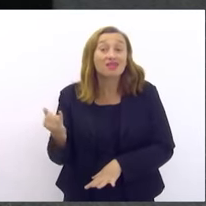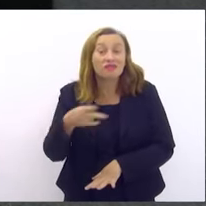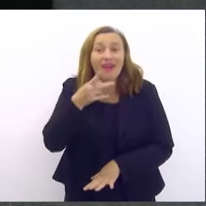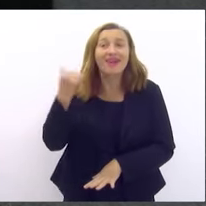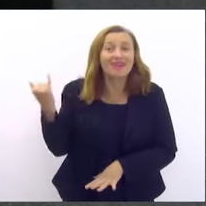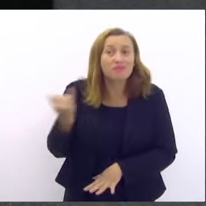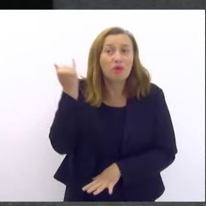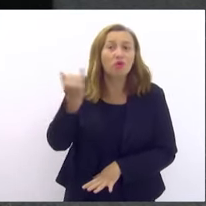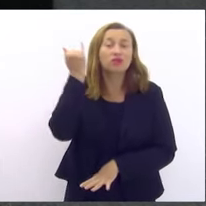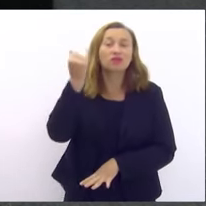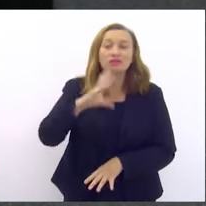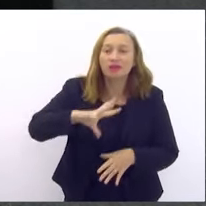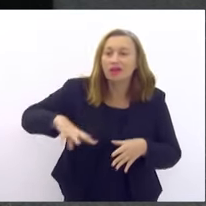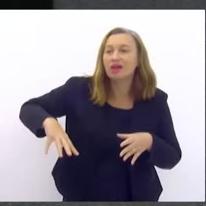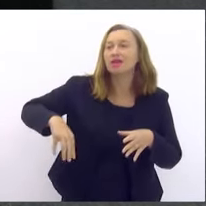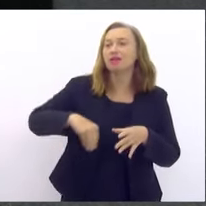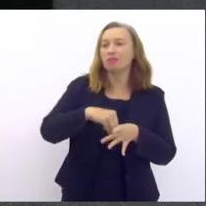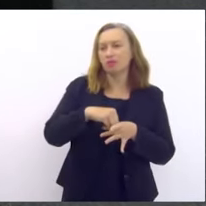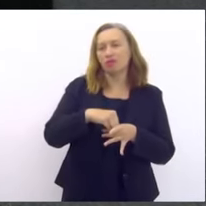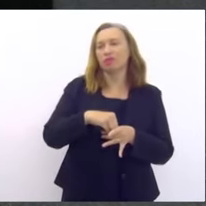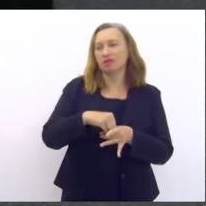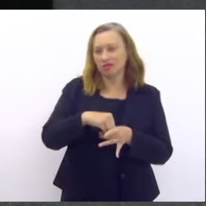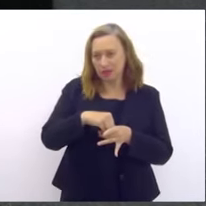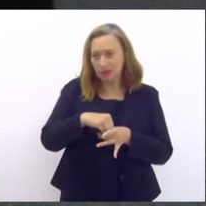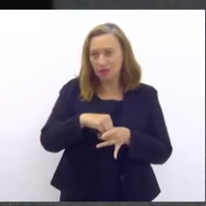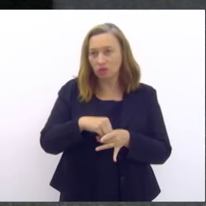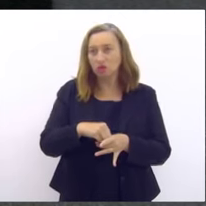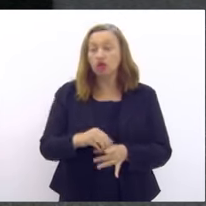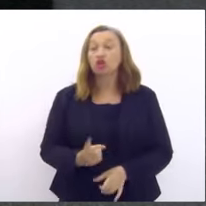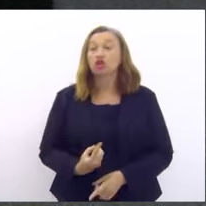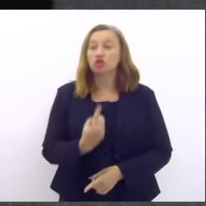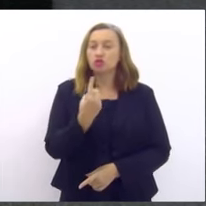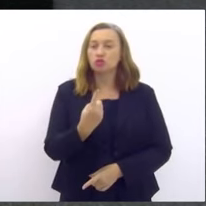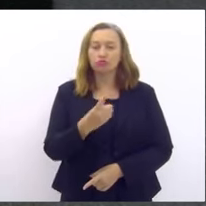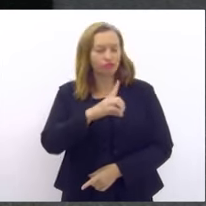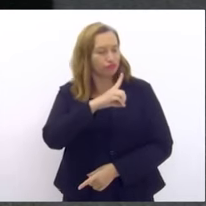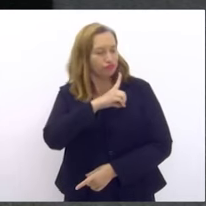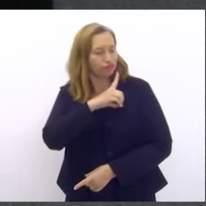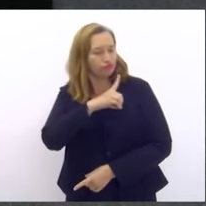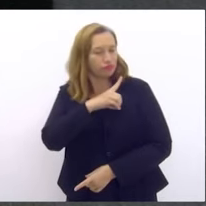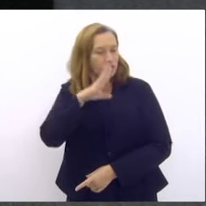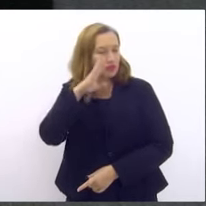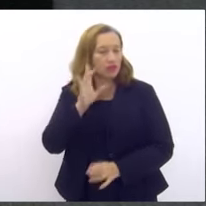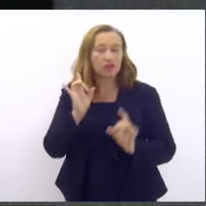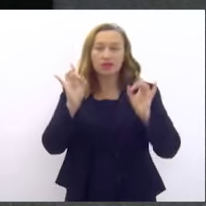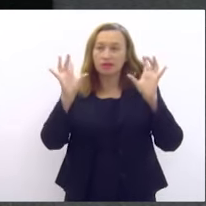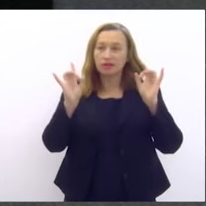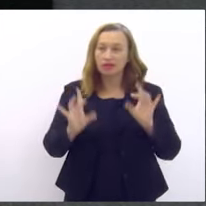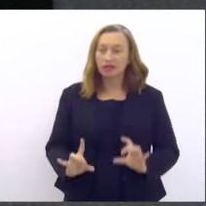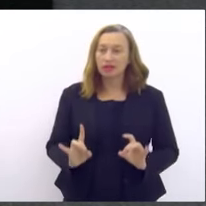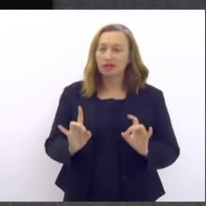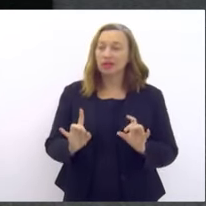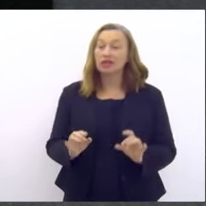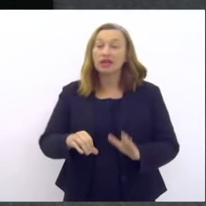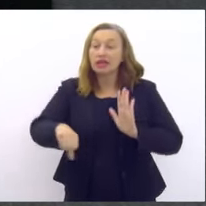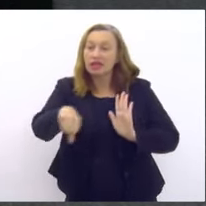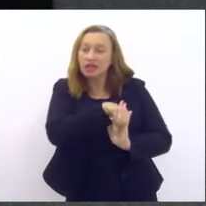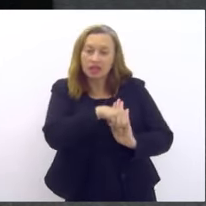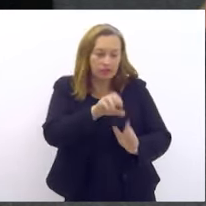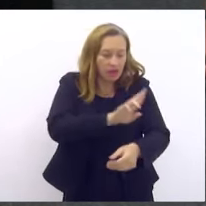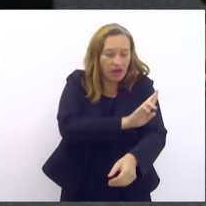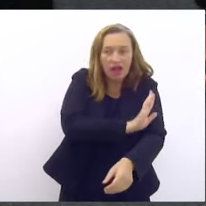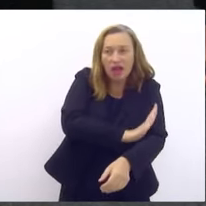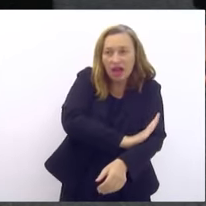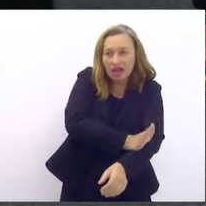né a implementação de uma delegacia especializada em crimes raciais e delitos de